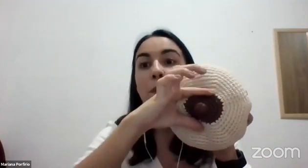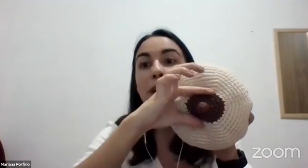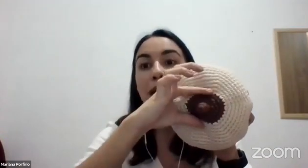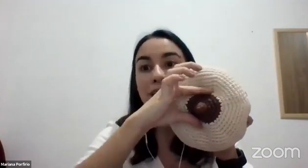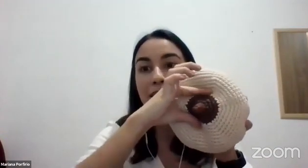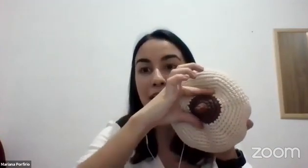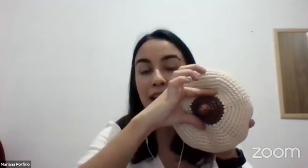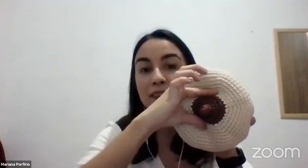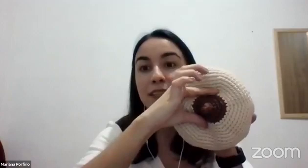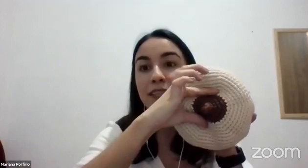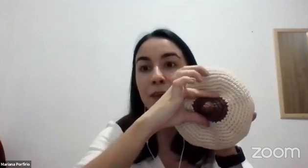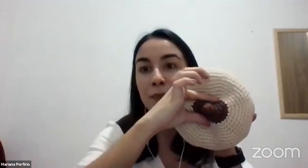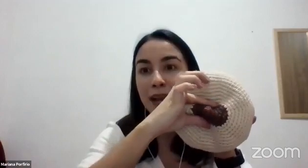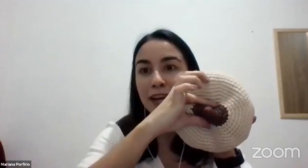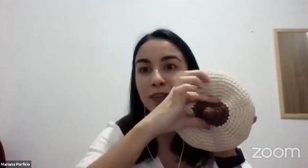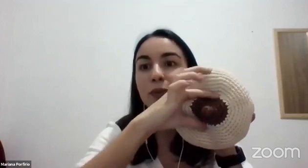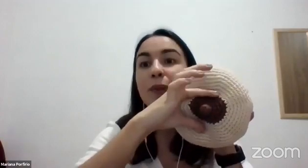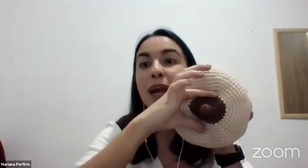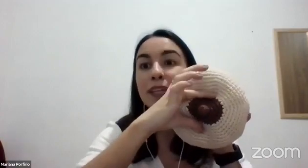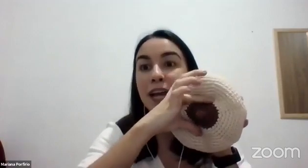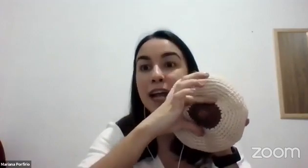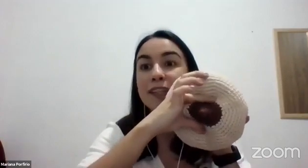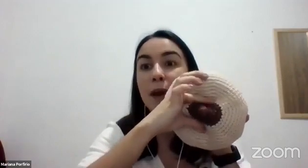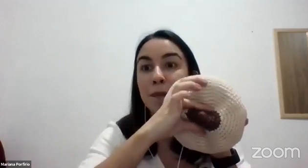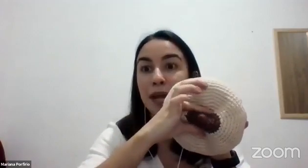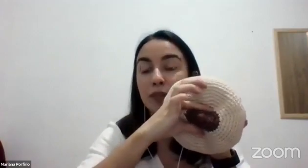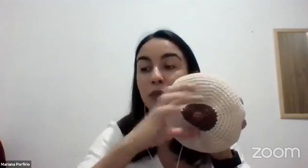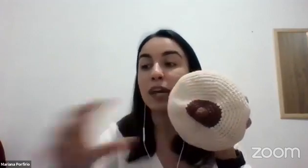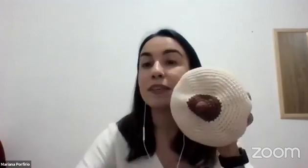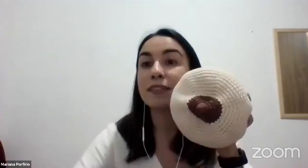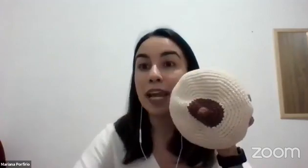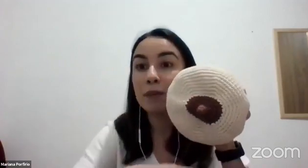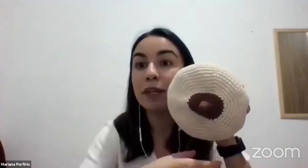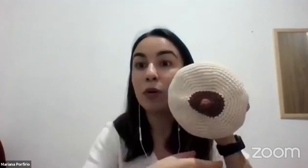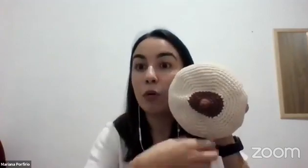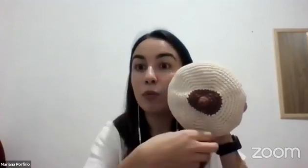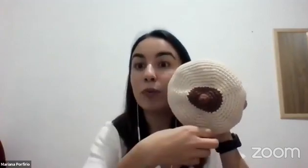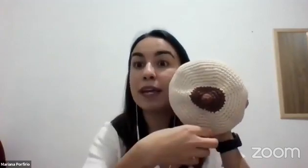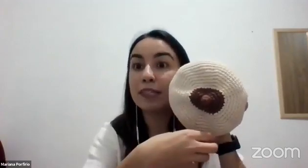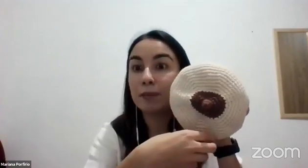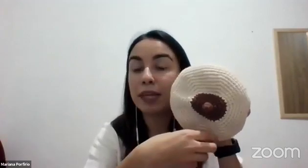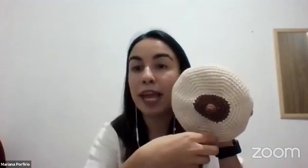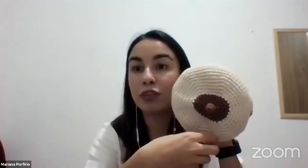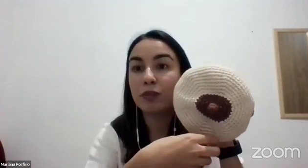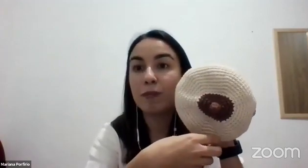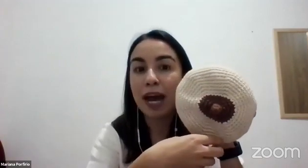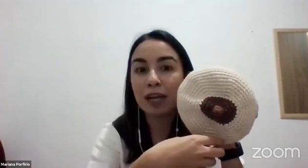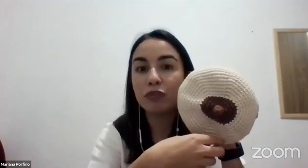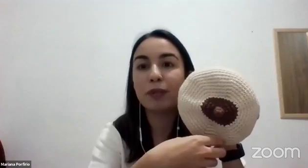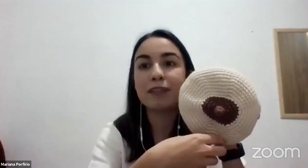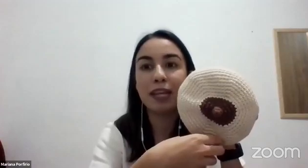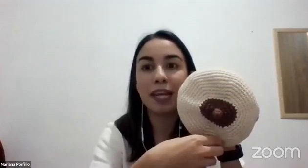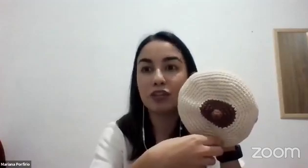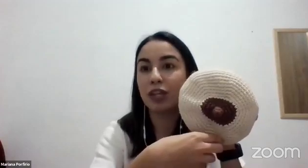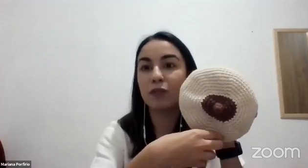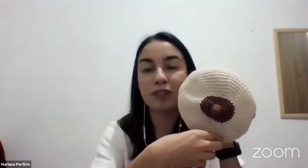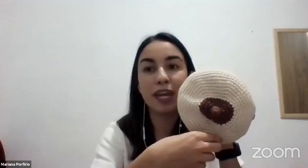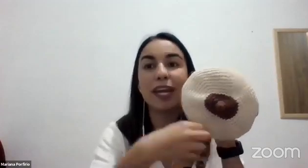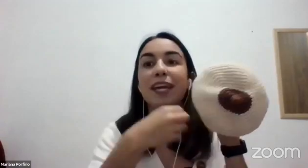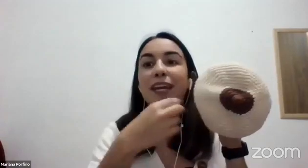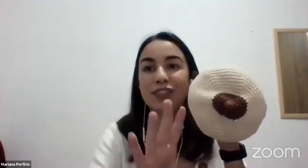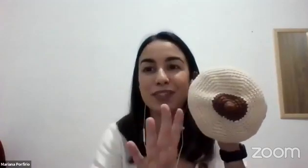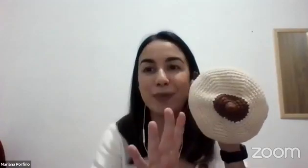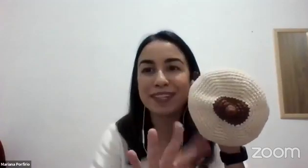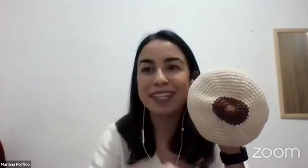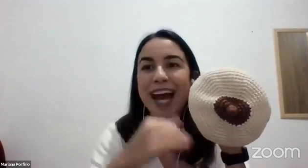aperto, para trás e aperto, para trás e aperto. Sempre com um recipiente embaixo para esse leite não